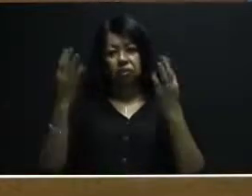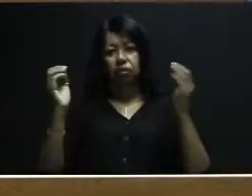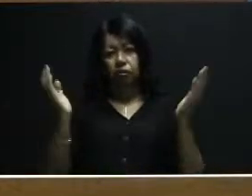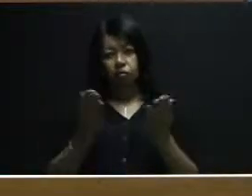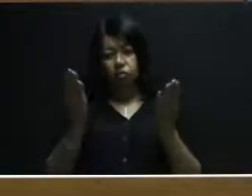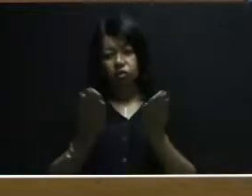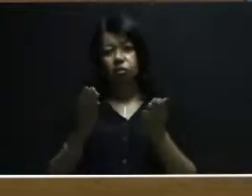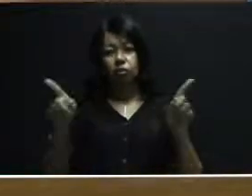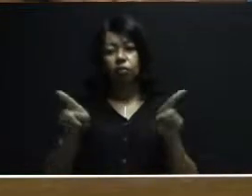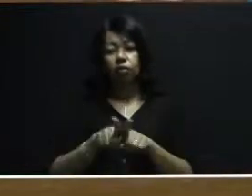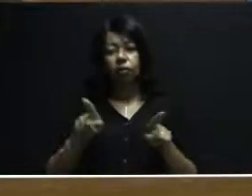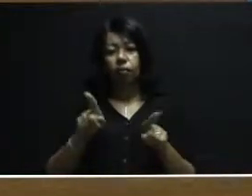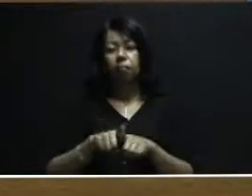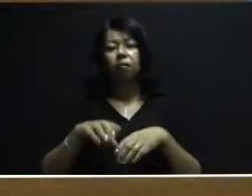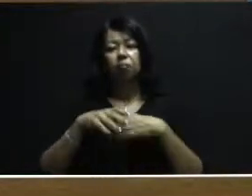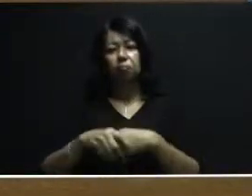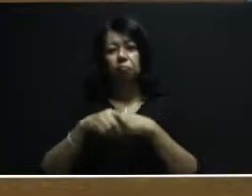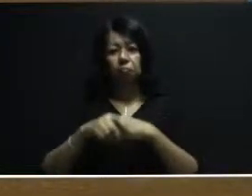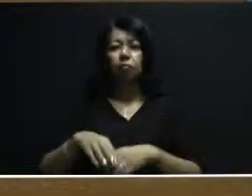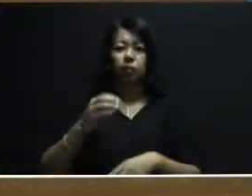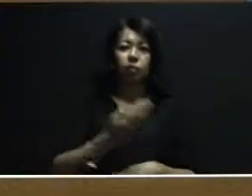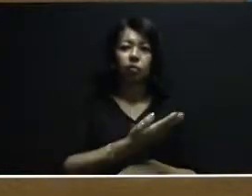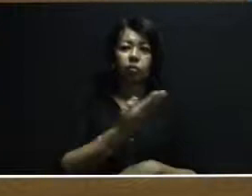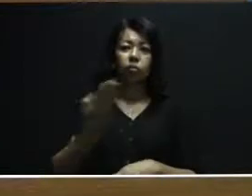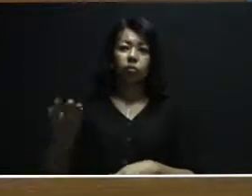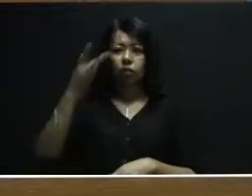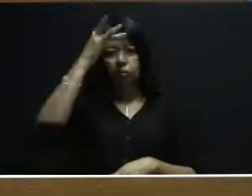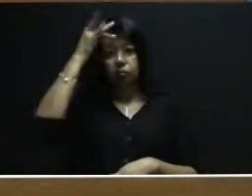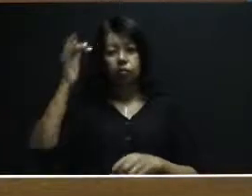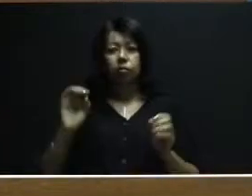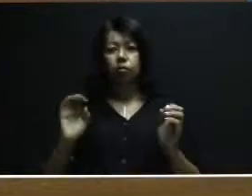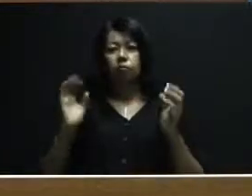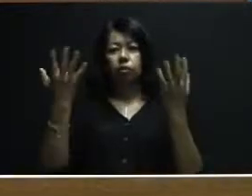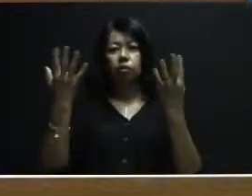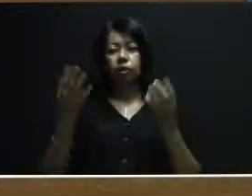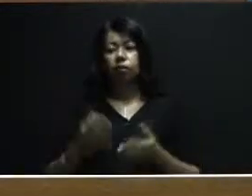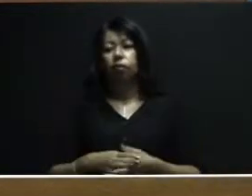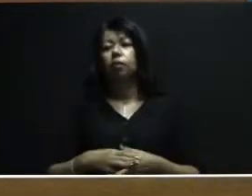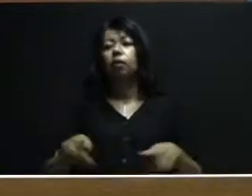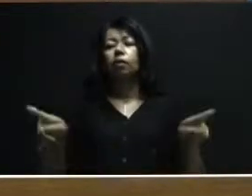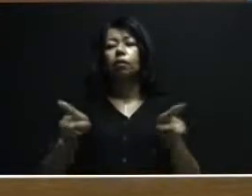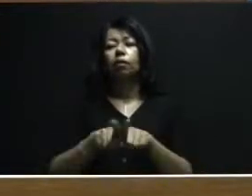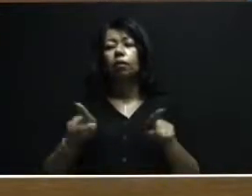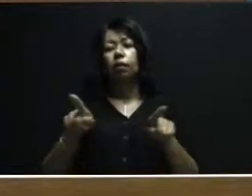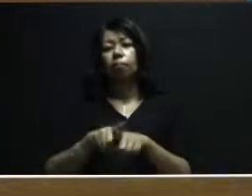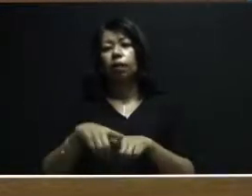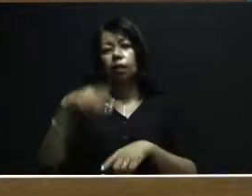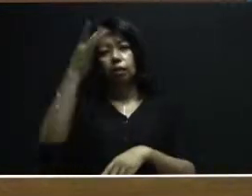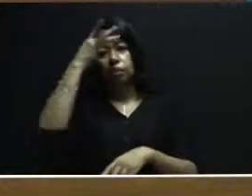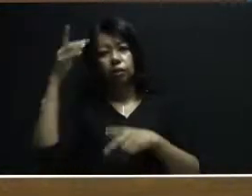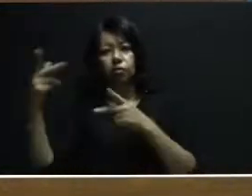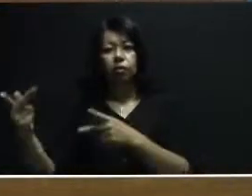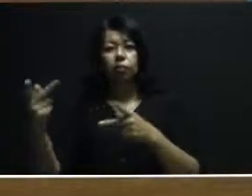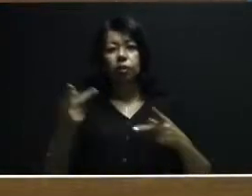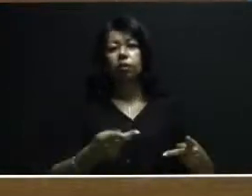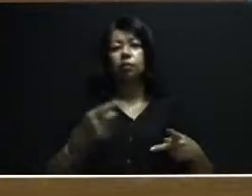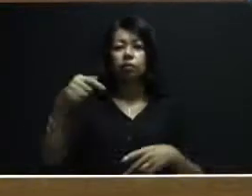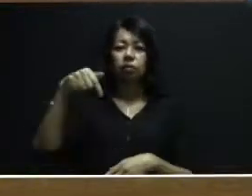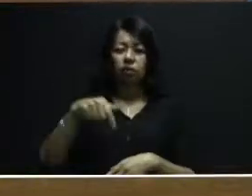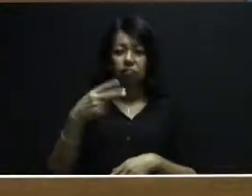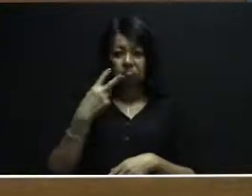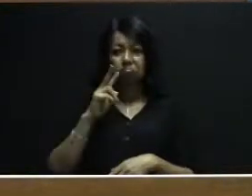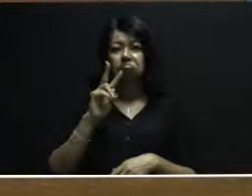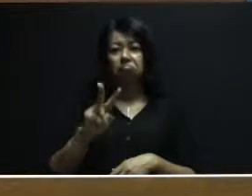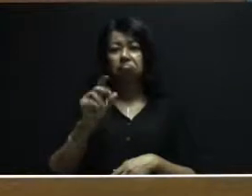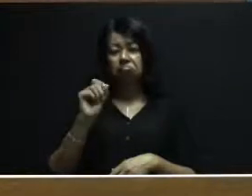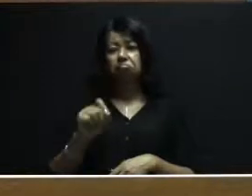a qual estendo os cumprimentos a todos os homenageados. E saudar também o público presente, que está aqui prestigiando